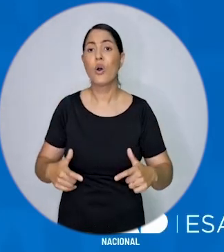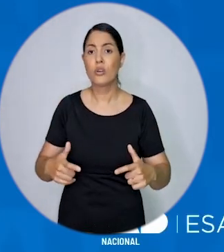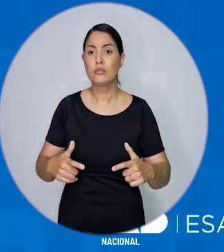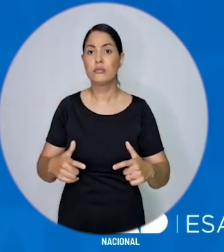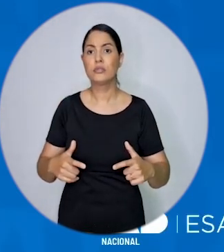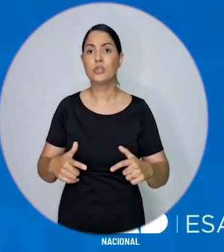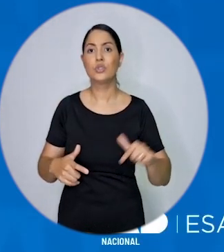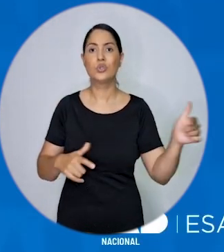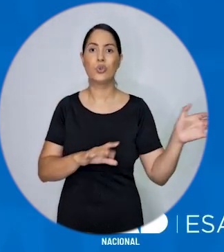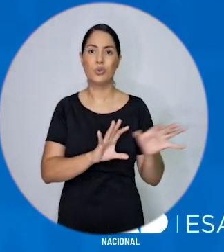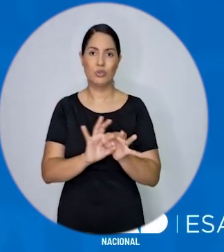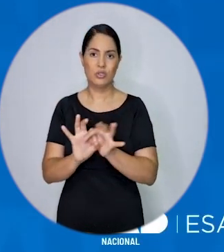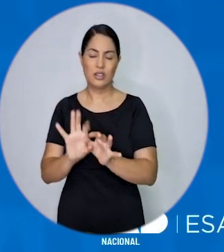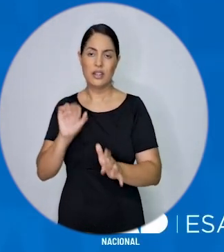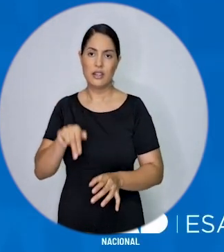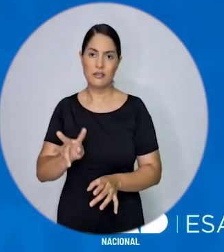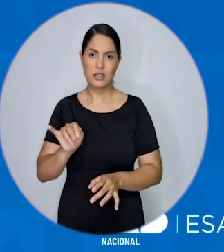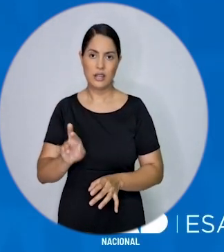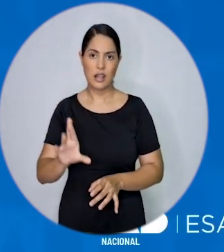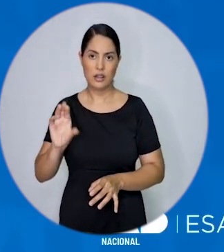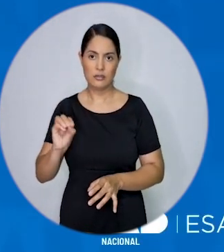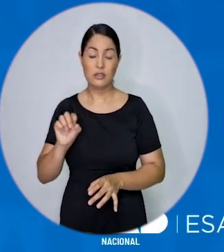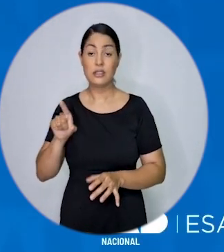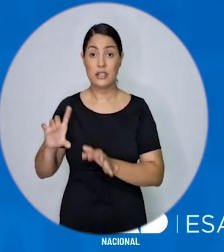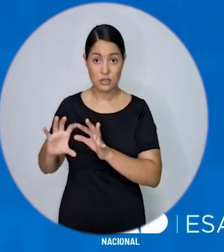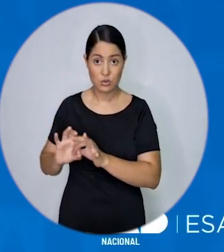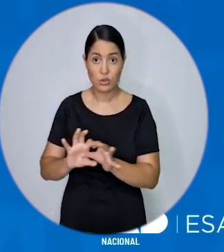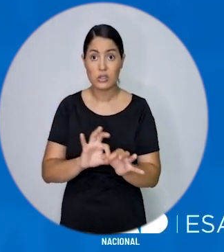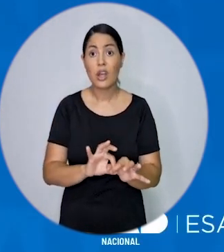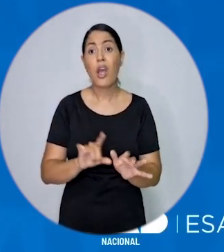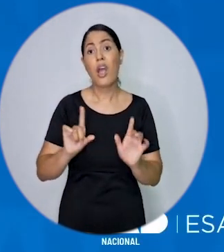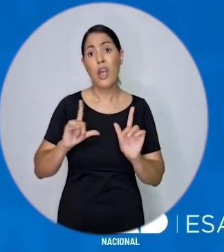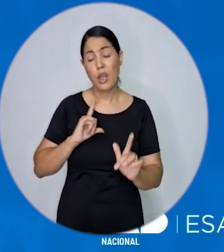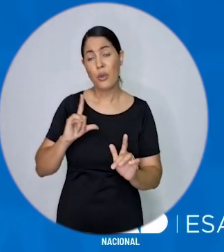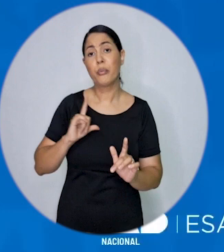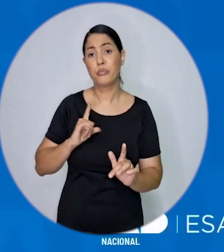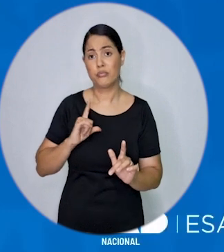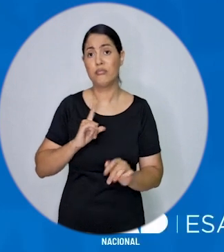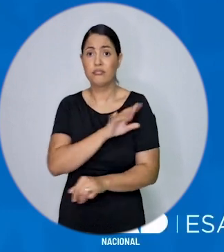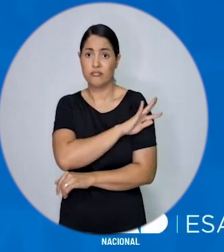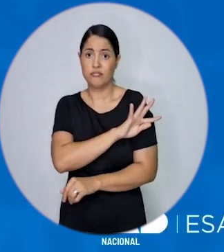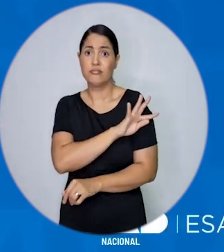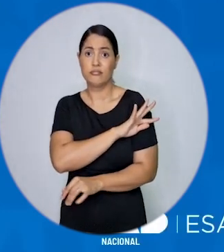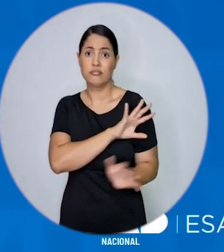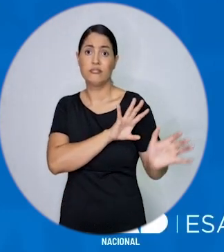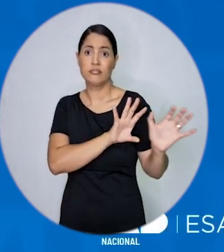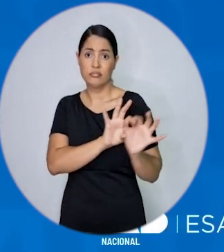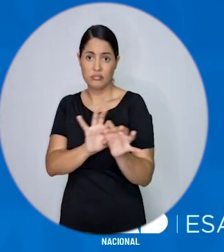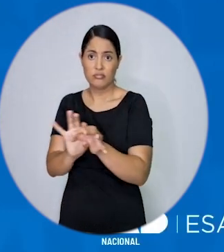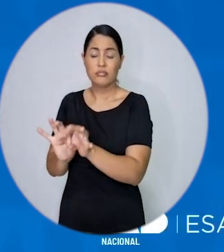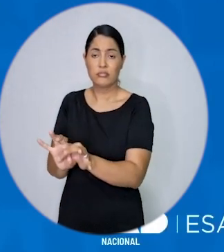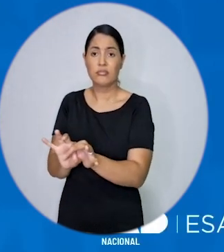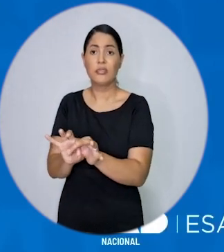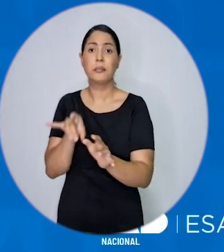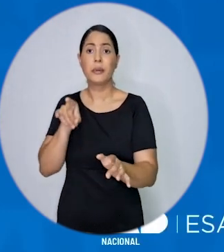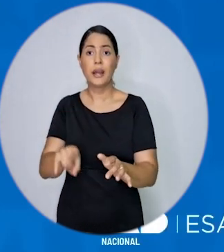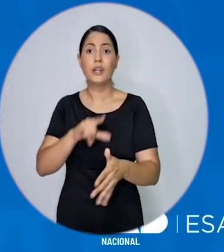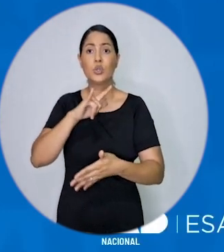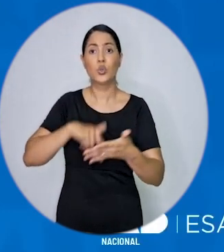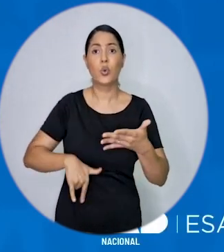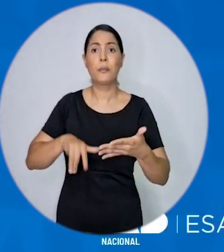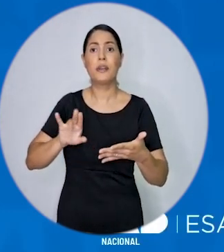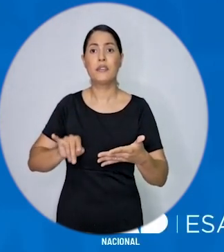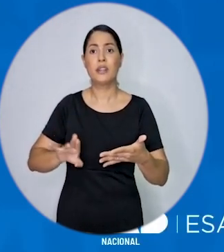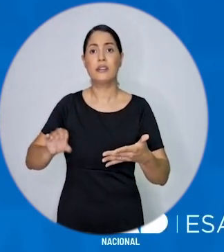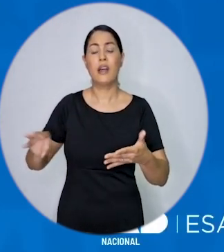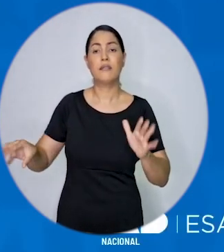Fora do ambiente do inventário. Então eu tenho que importar essas técnicas para trazer para o inventário. E